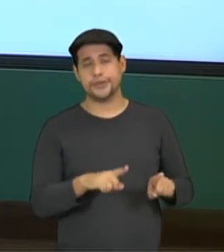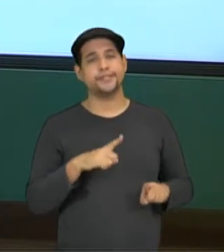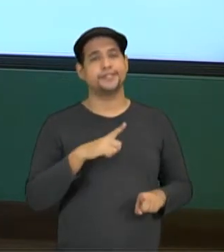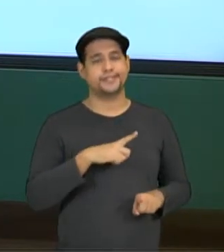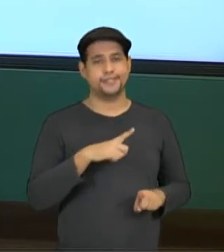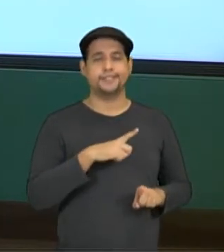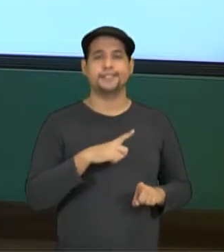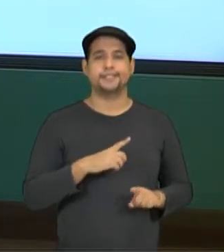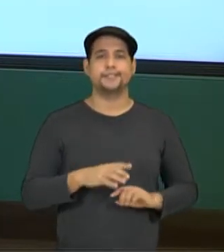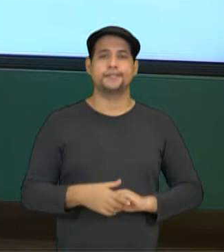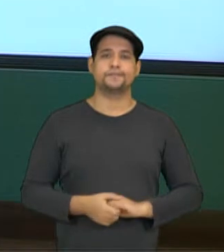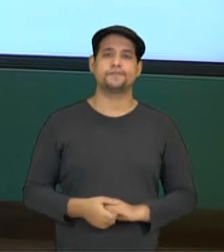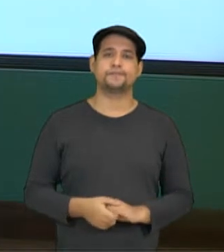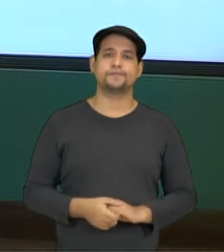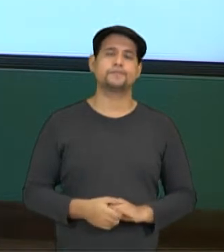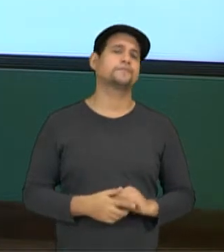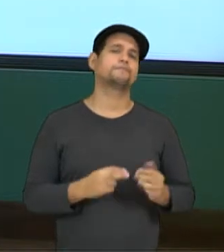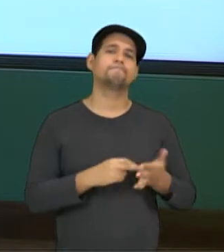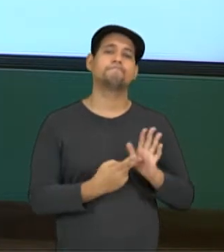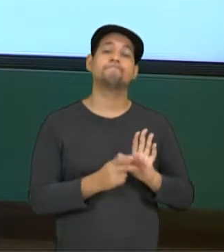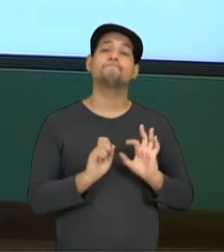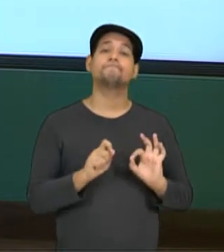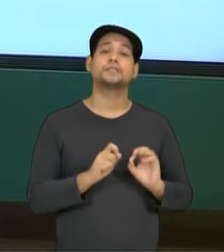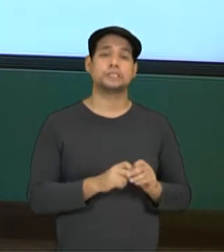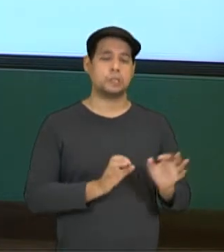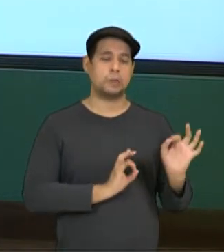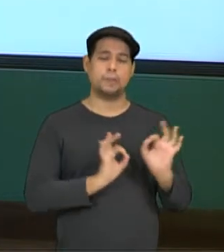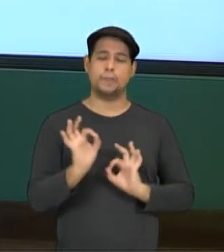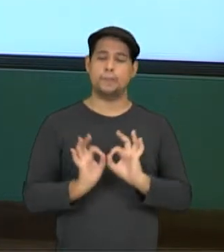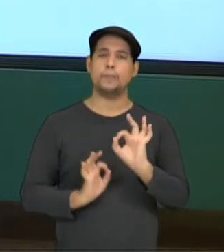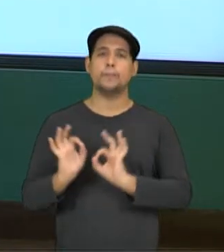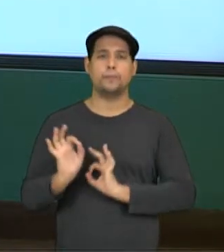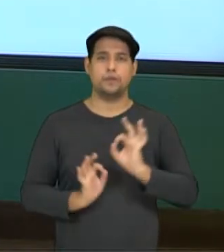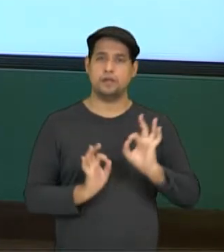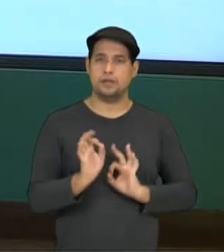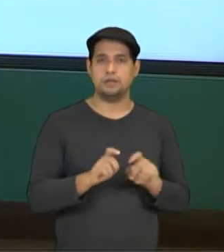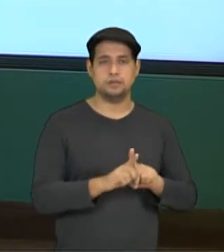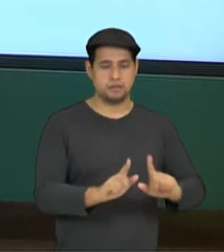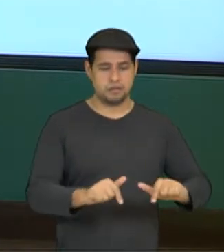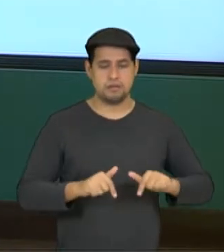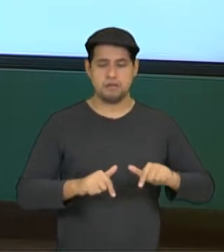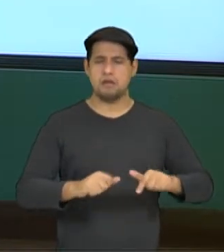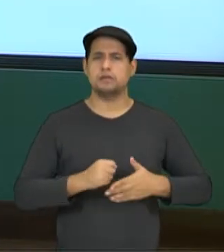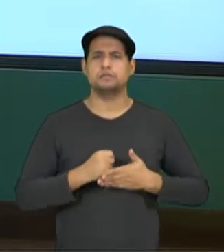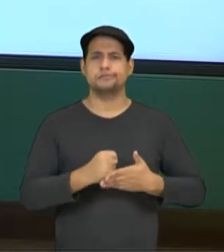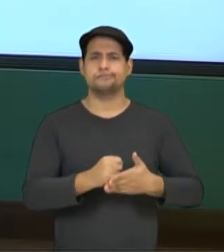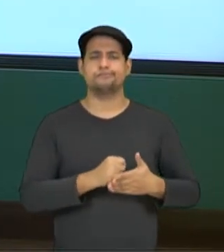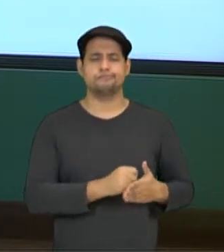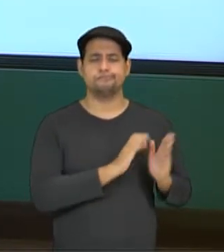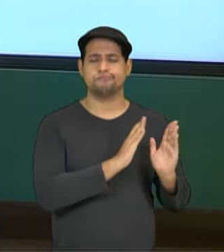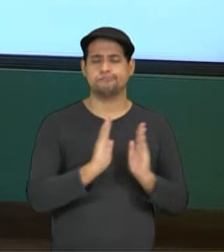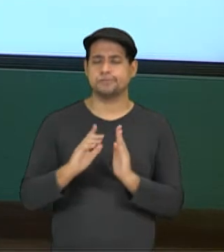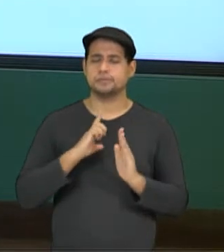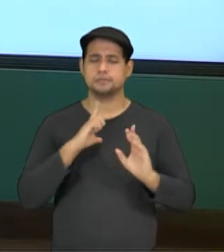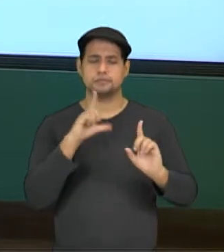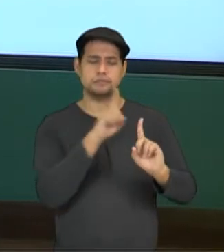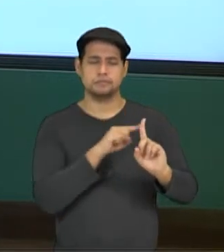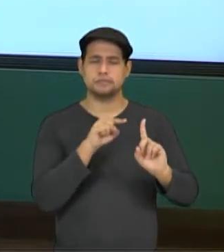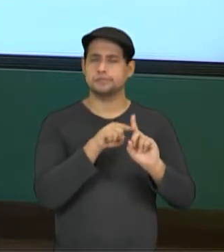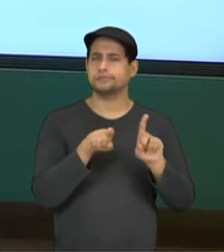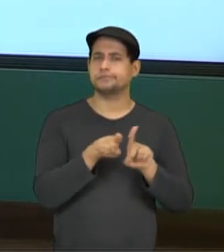sociedade enfrenta, né? Isso requer planejamento nas ações para conduzir um processo que tem como objetivo,